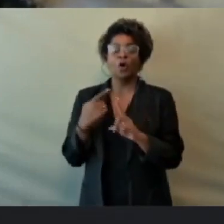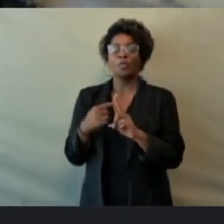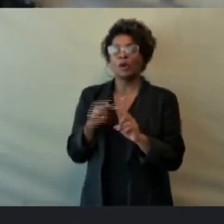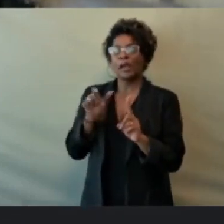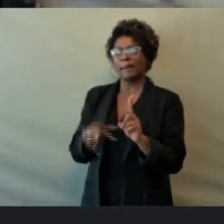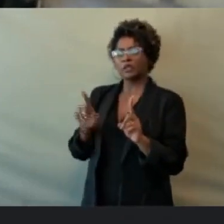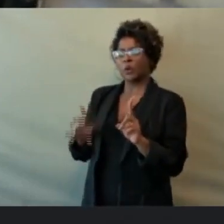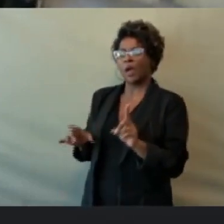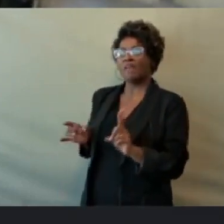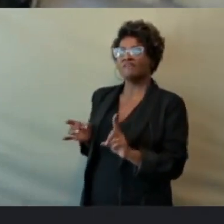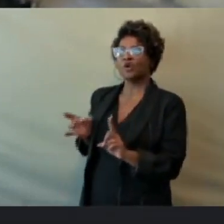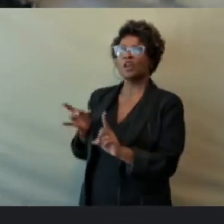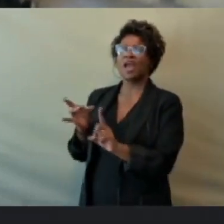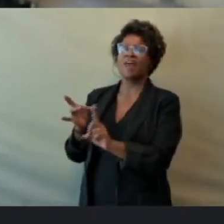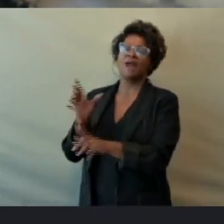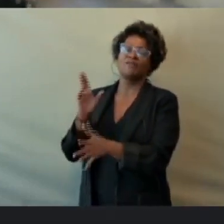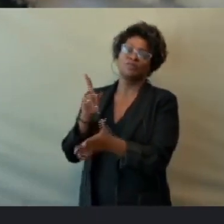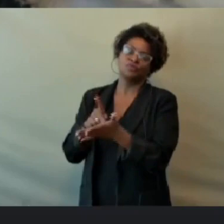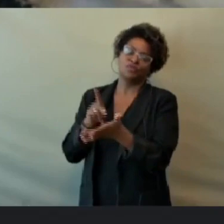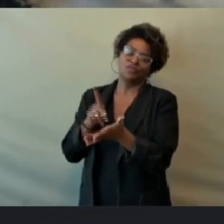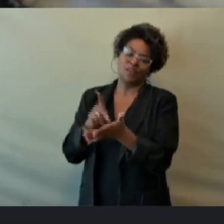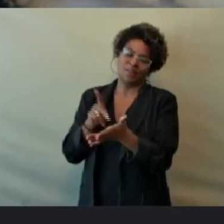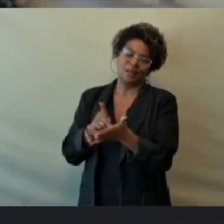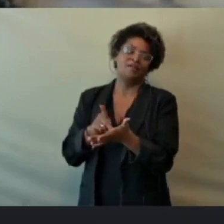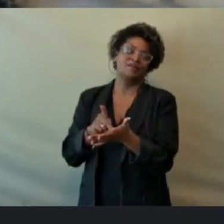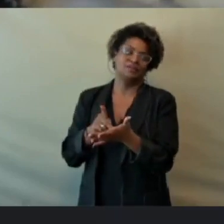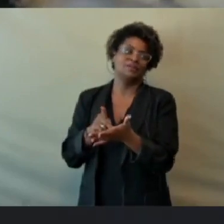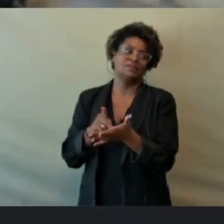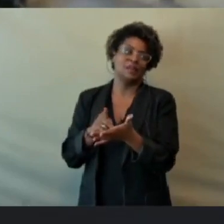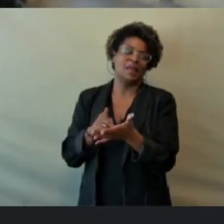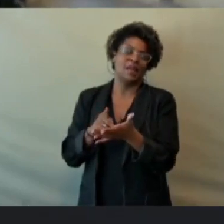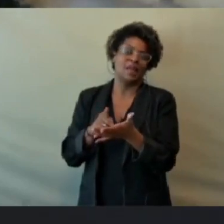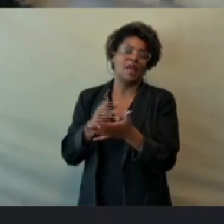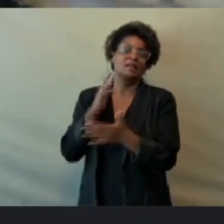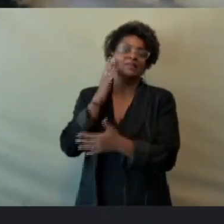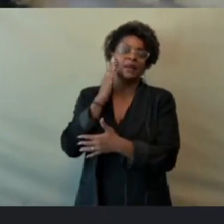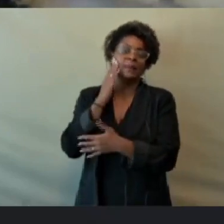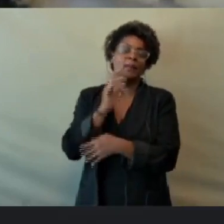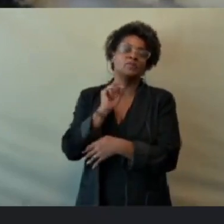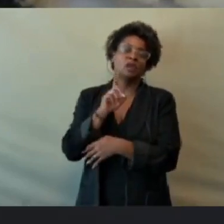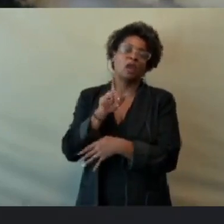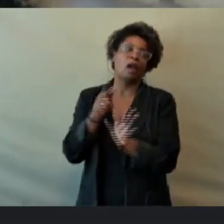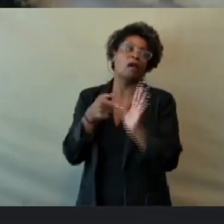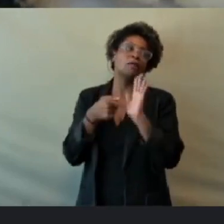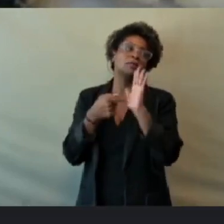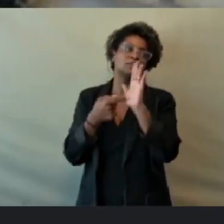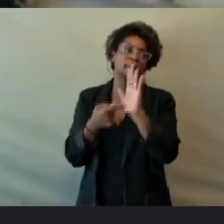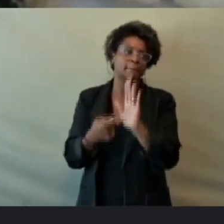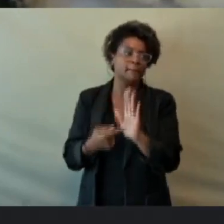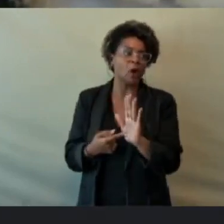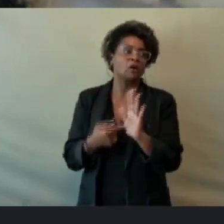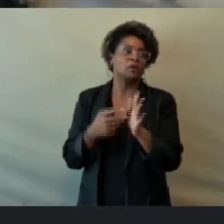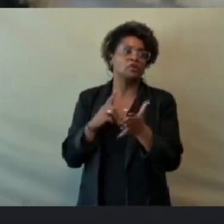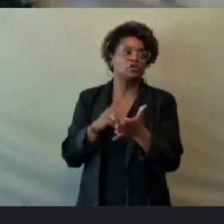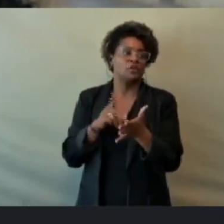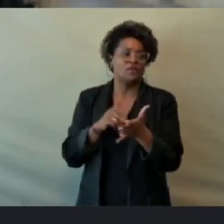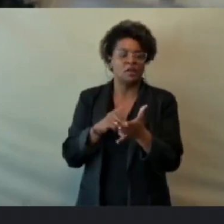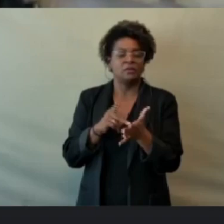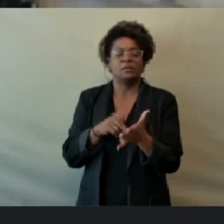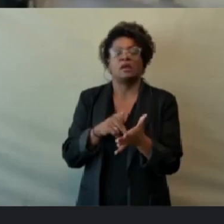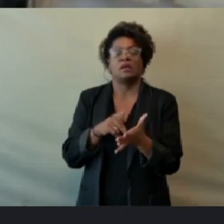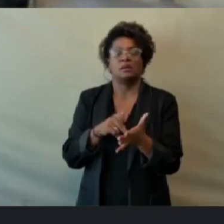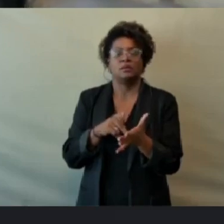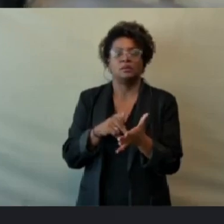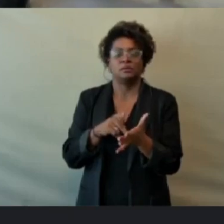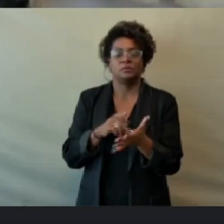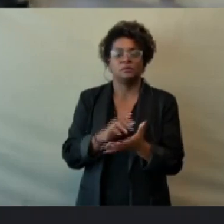condição de mais vulnerável e que muitas vezes fica mais exposta mesmo nas condições de violação de direitos então a